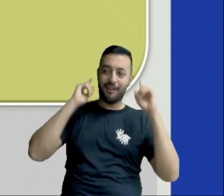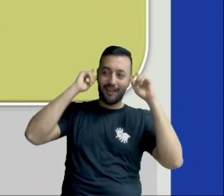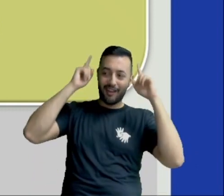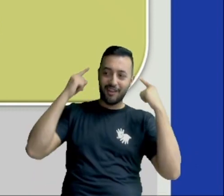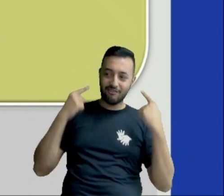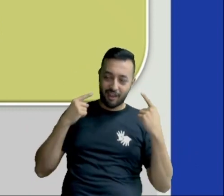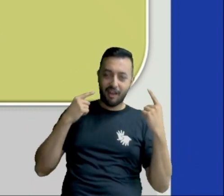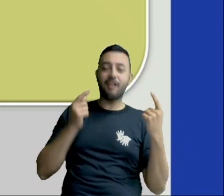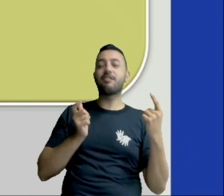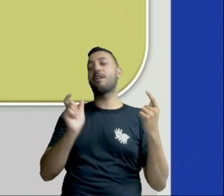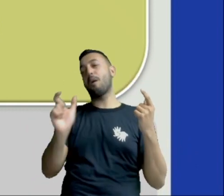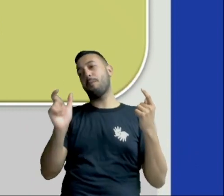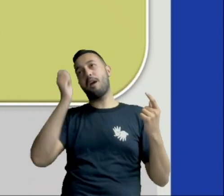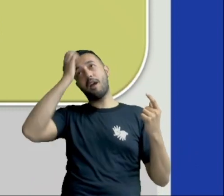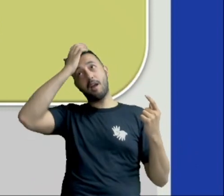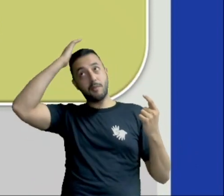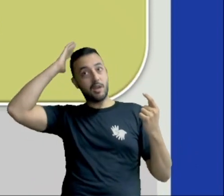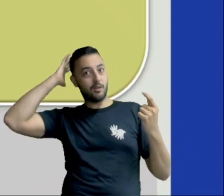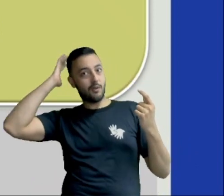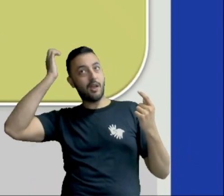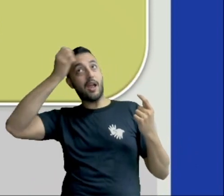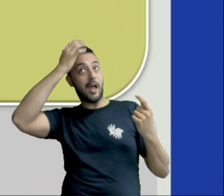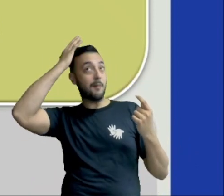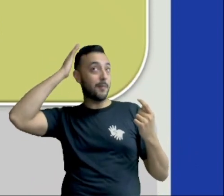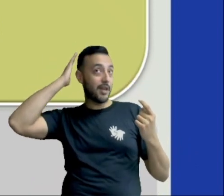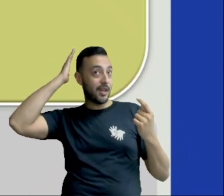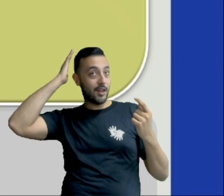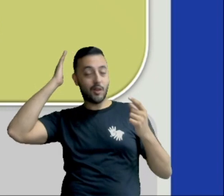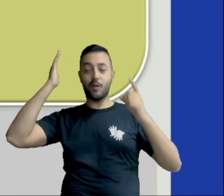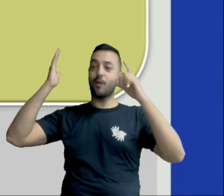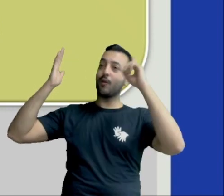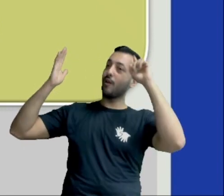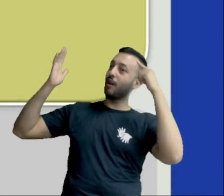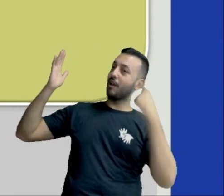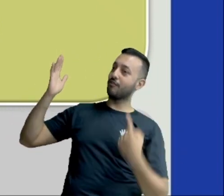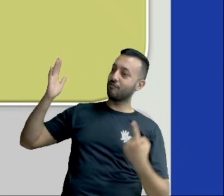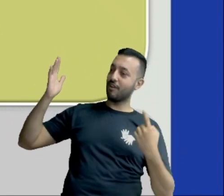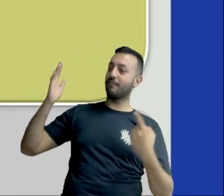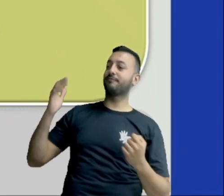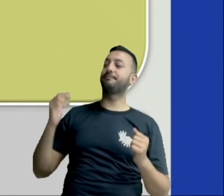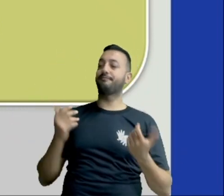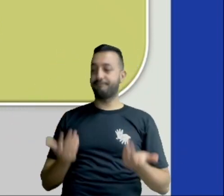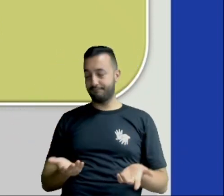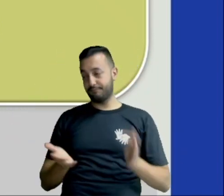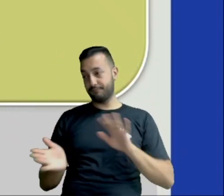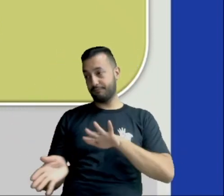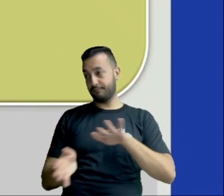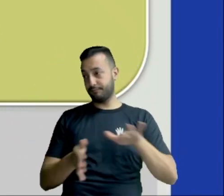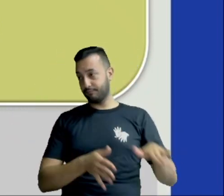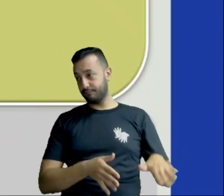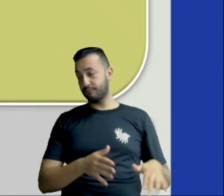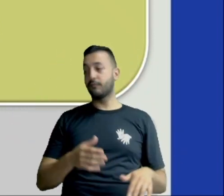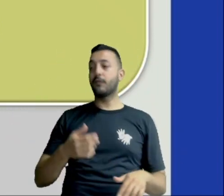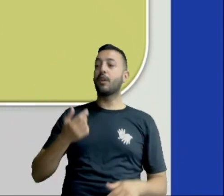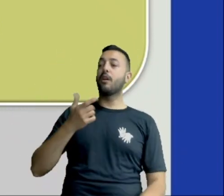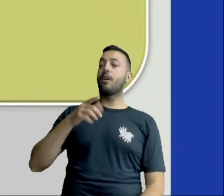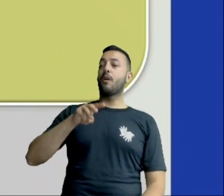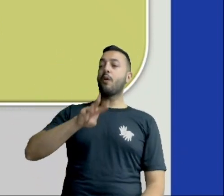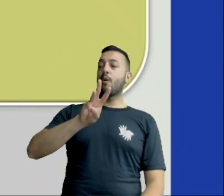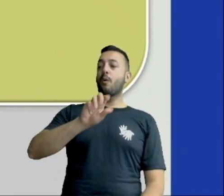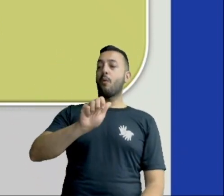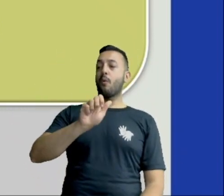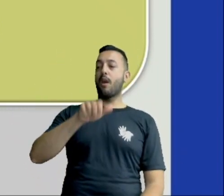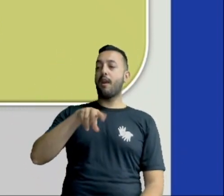vem a palavrinha cabelo, hair. Com relação a cabelos ondulados, wavy hair.